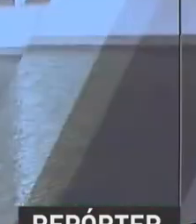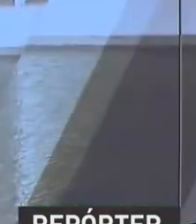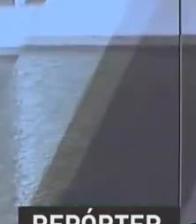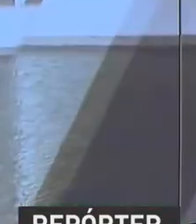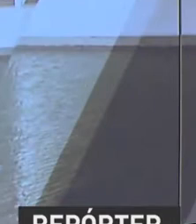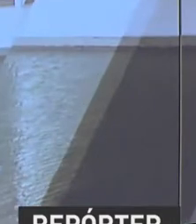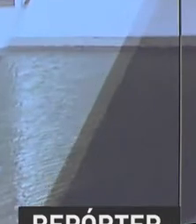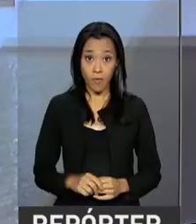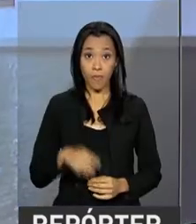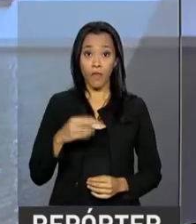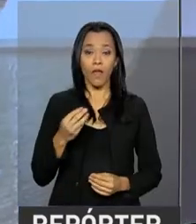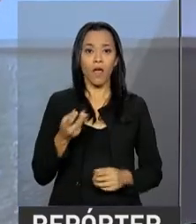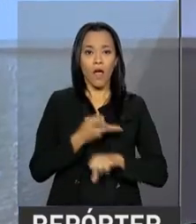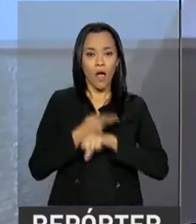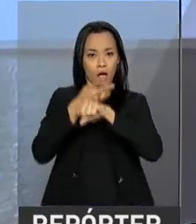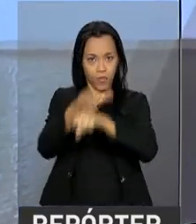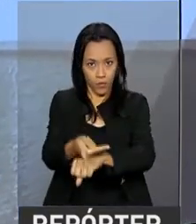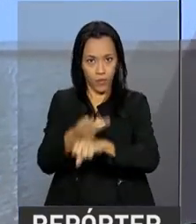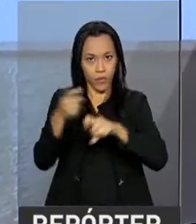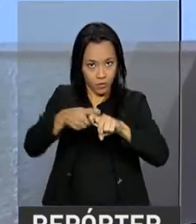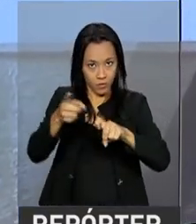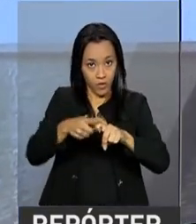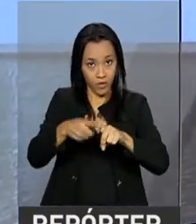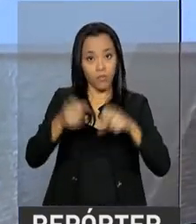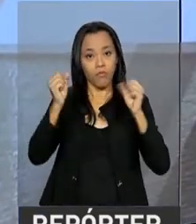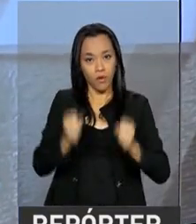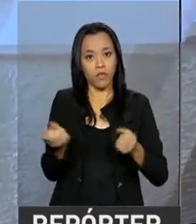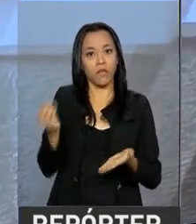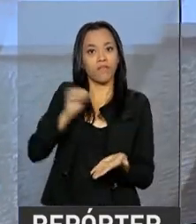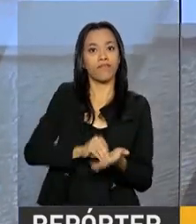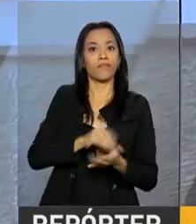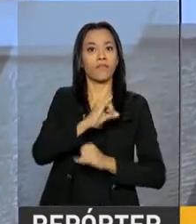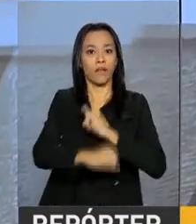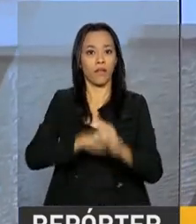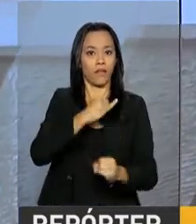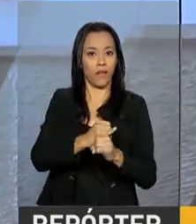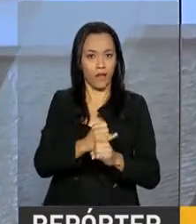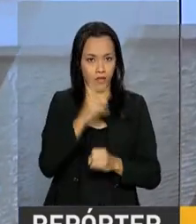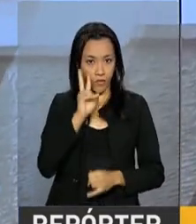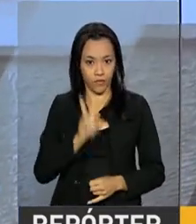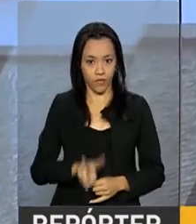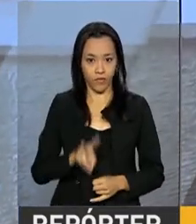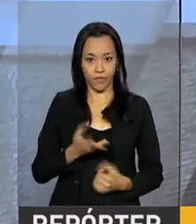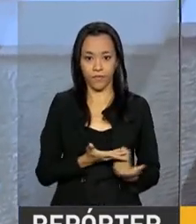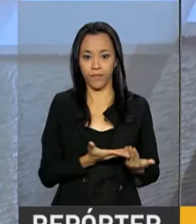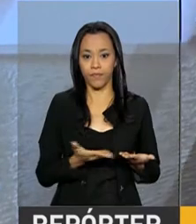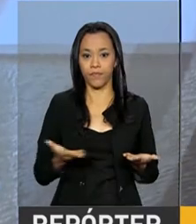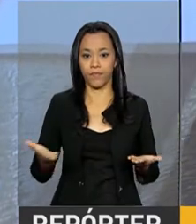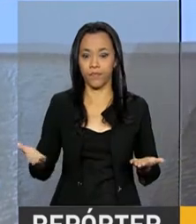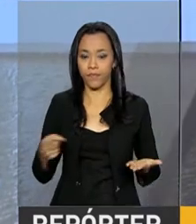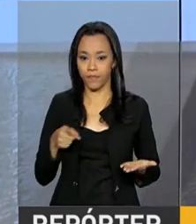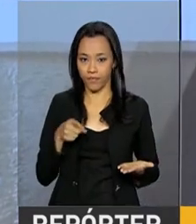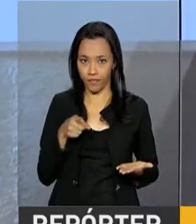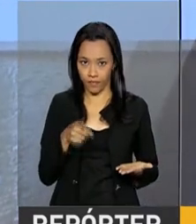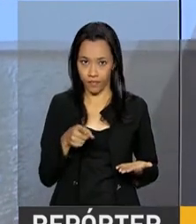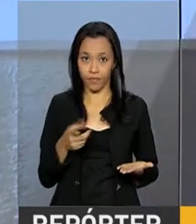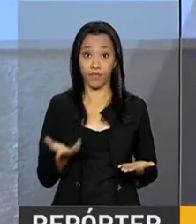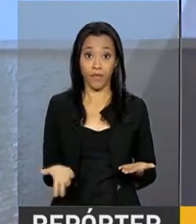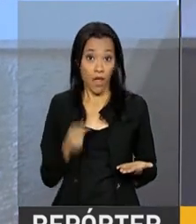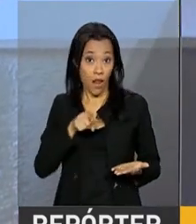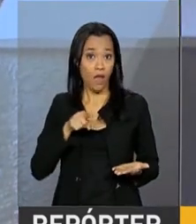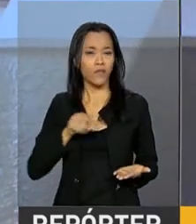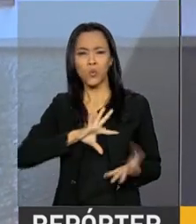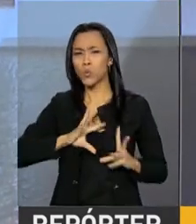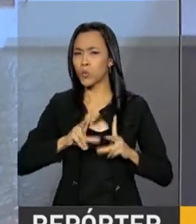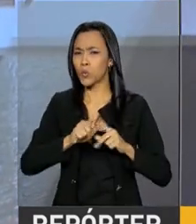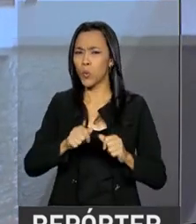as consultas na rede sarah podem ser marcadas pela internet no site www.sata.pt r lá